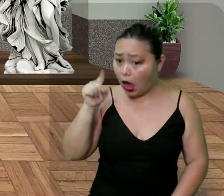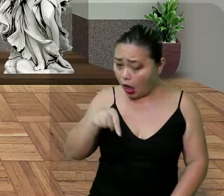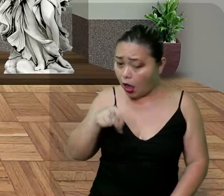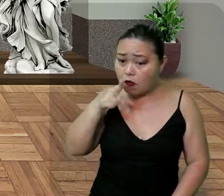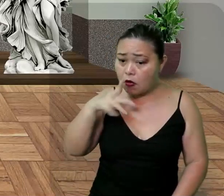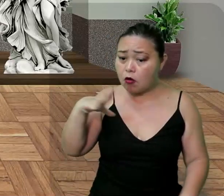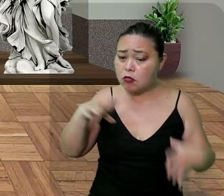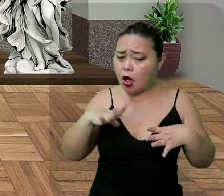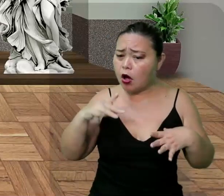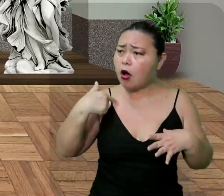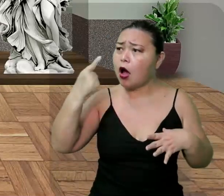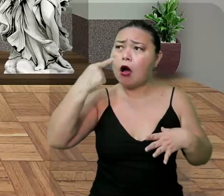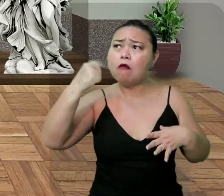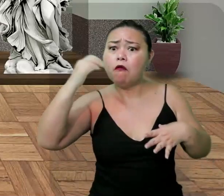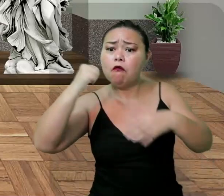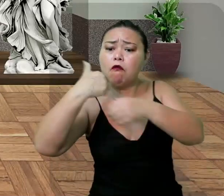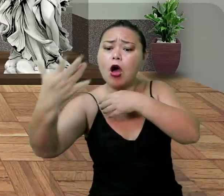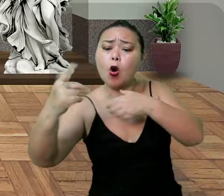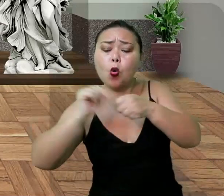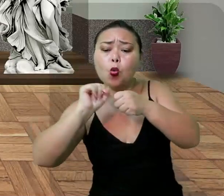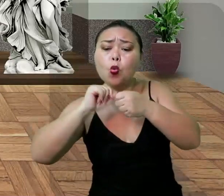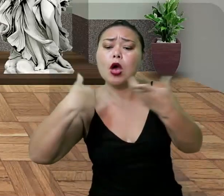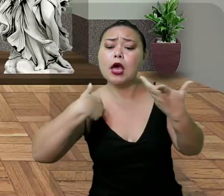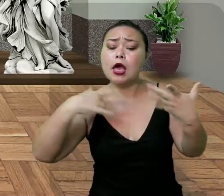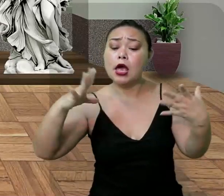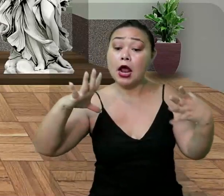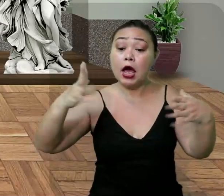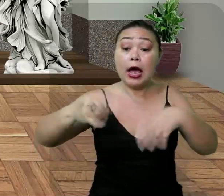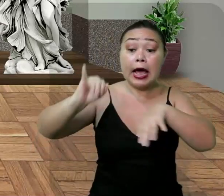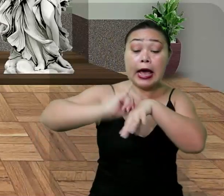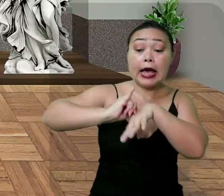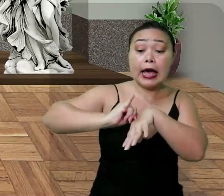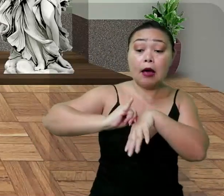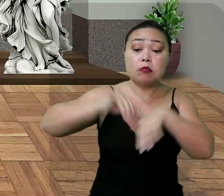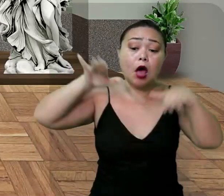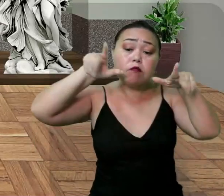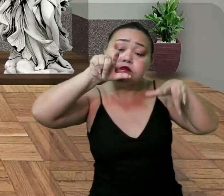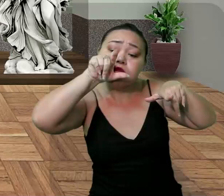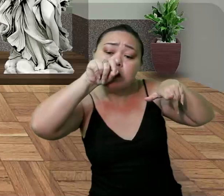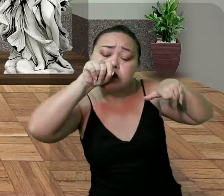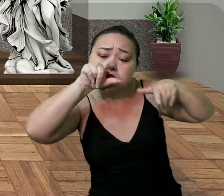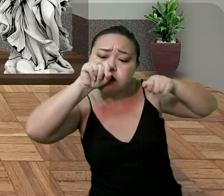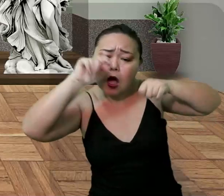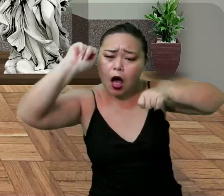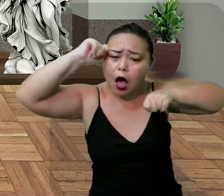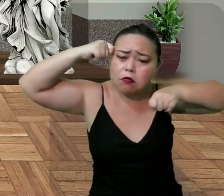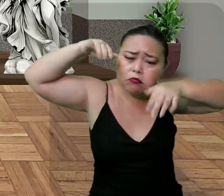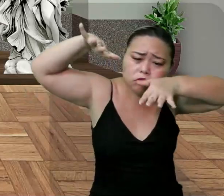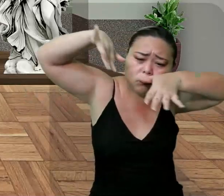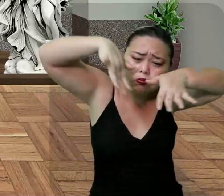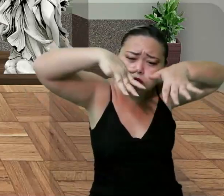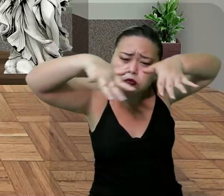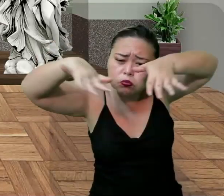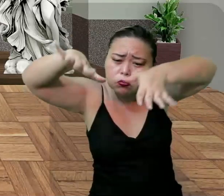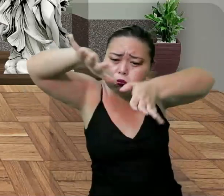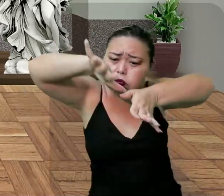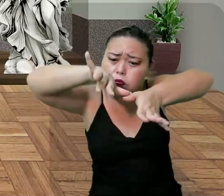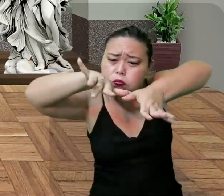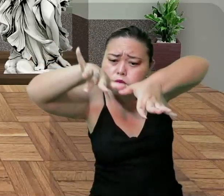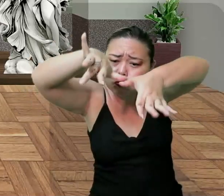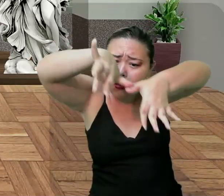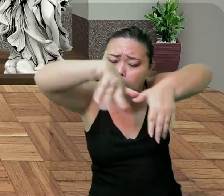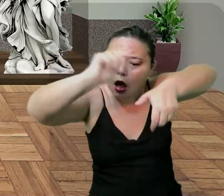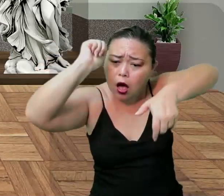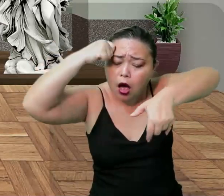era visto por todo mundo como a capital do urubu. Porque era muito urubu sobrevoando aqui em Porto Velho, gente.